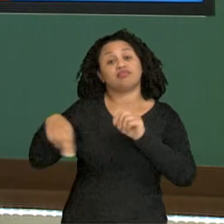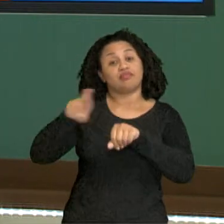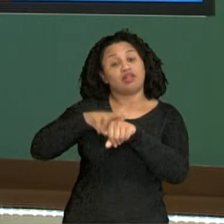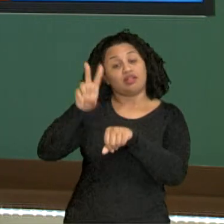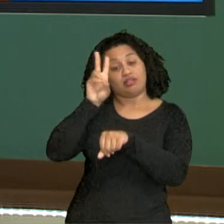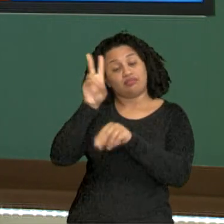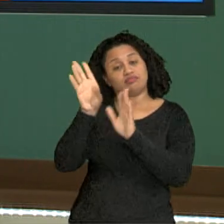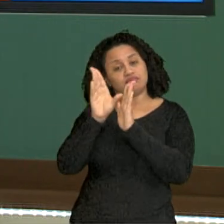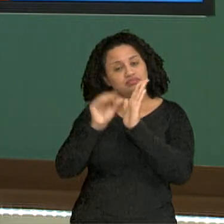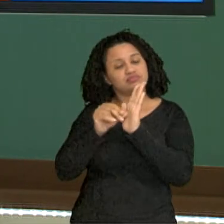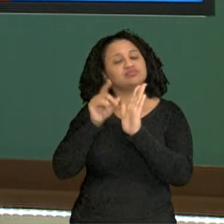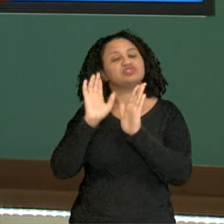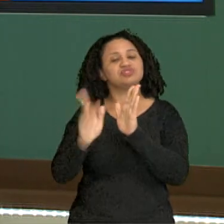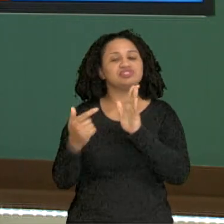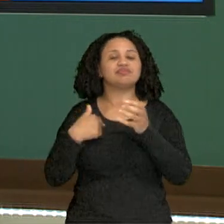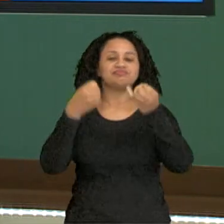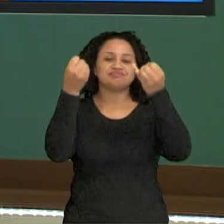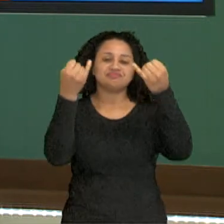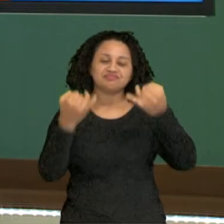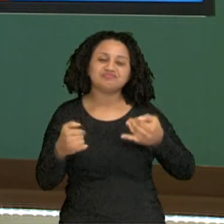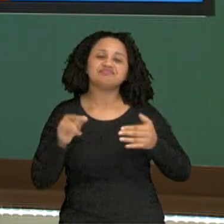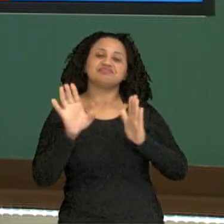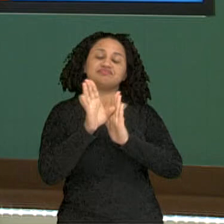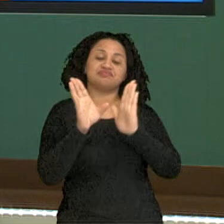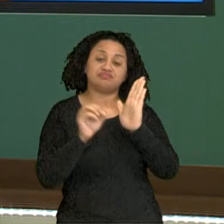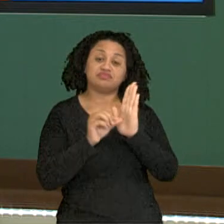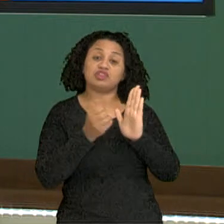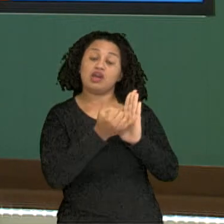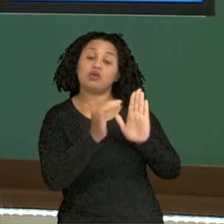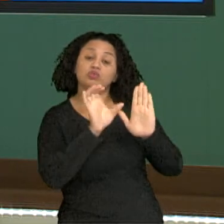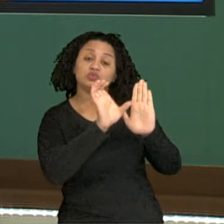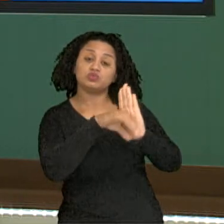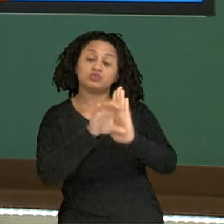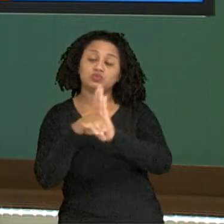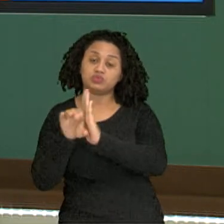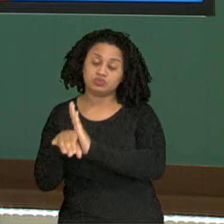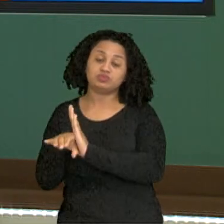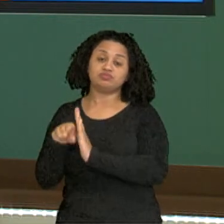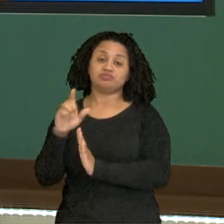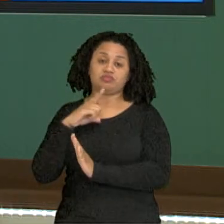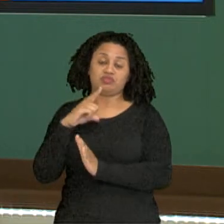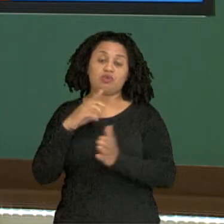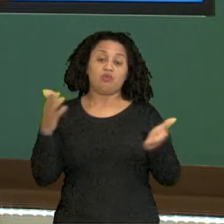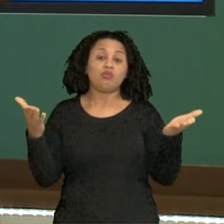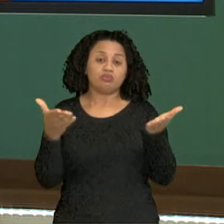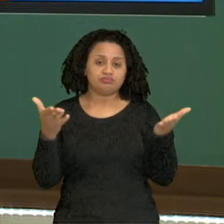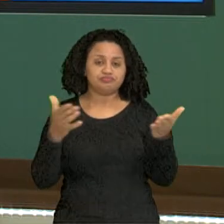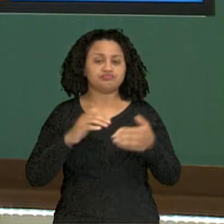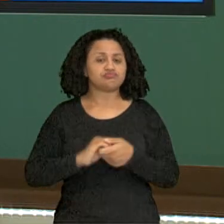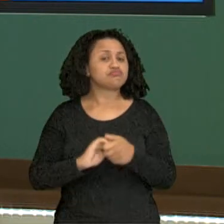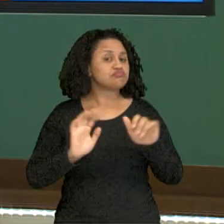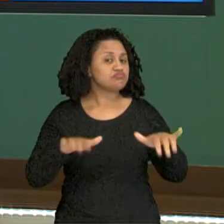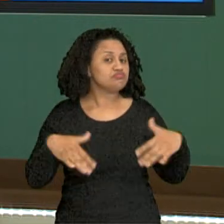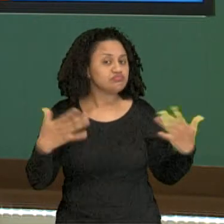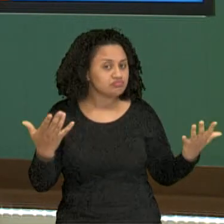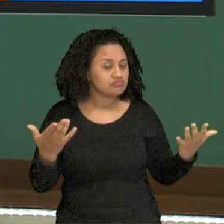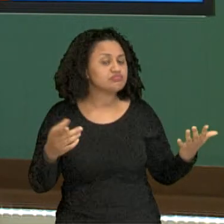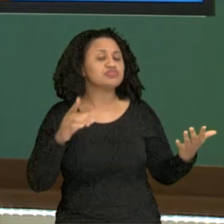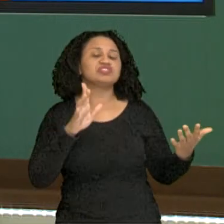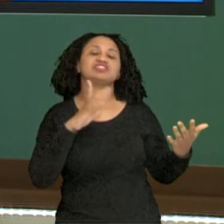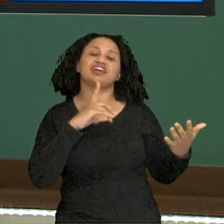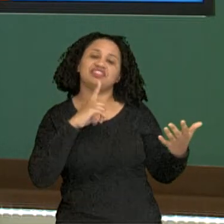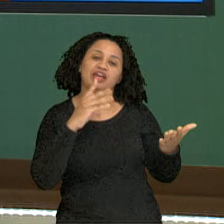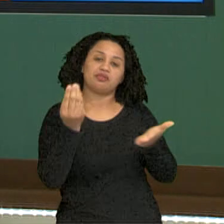conteúdos, nós já conversamos sobre alguns conceitos que nós vamos rever hoje. Ou seja, você tem